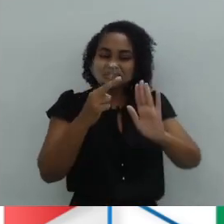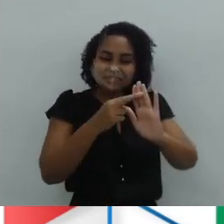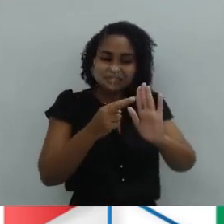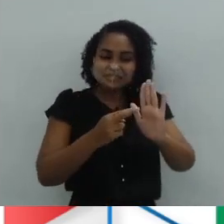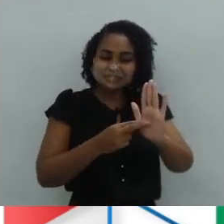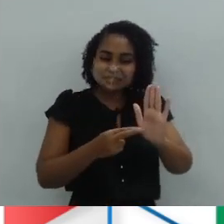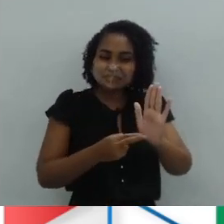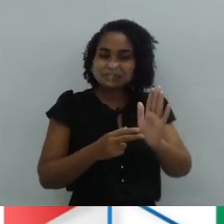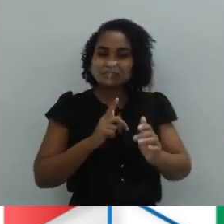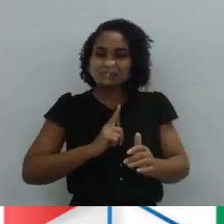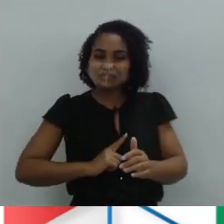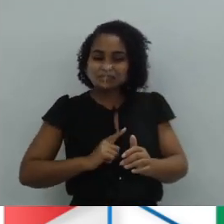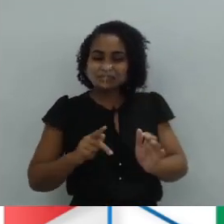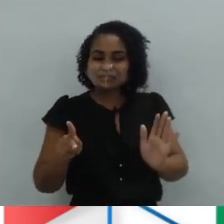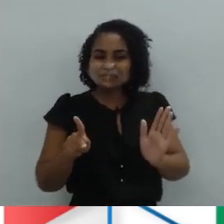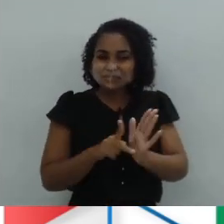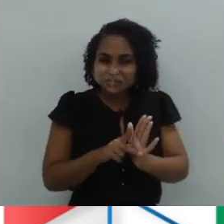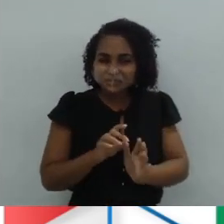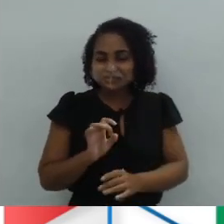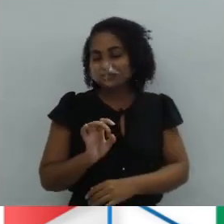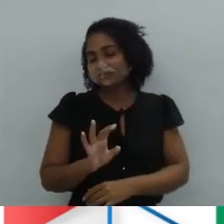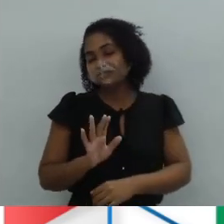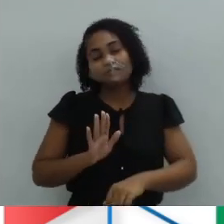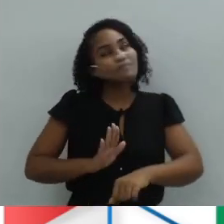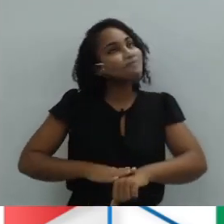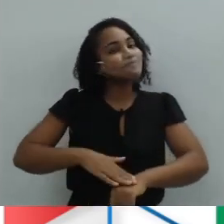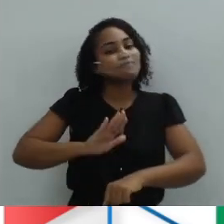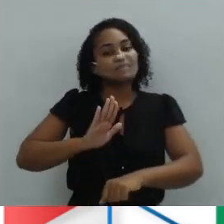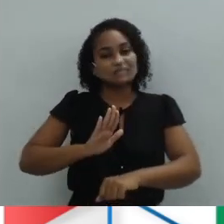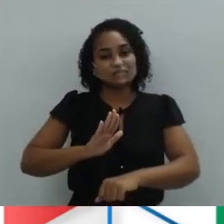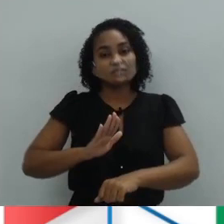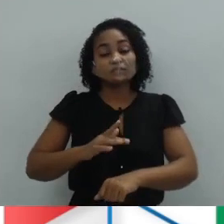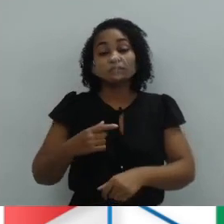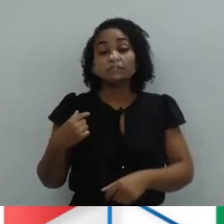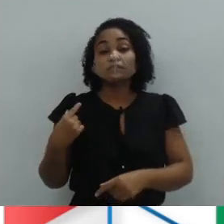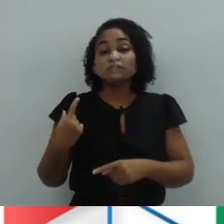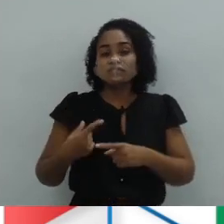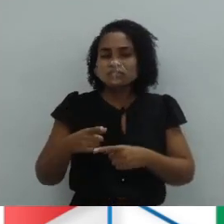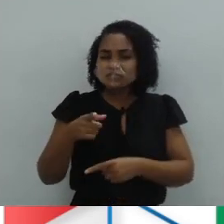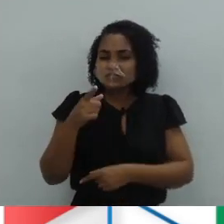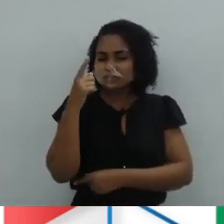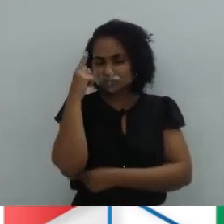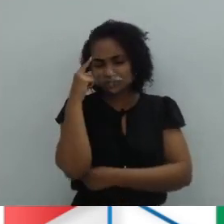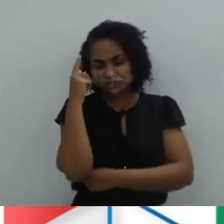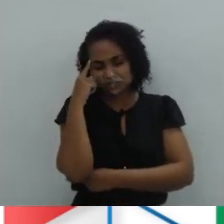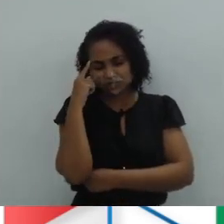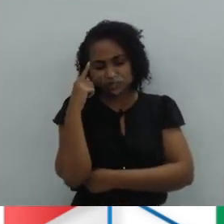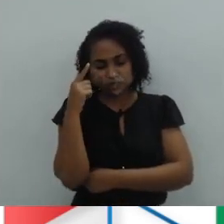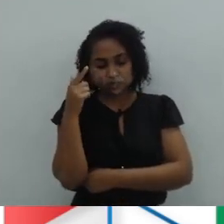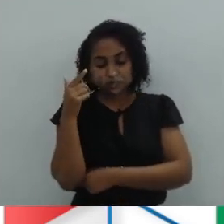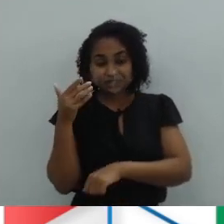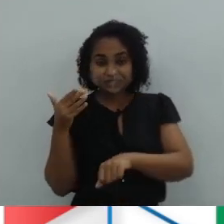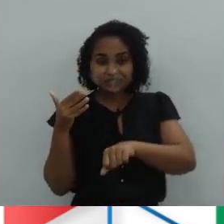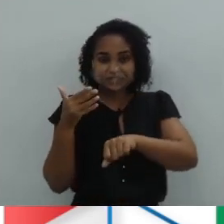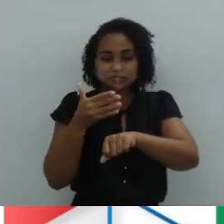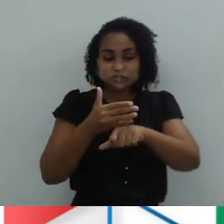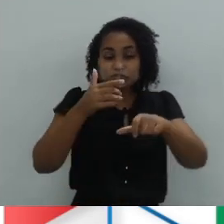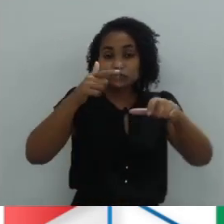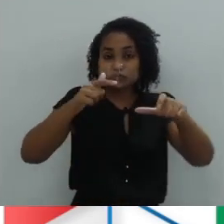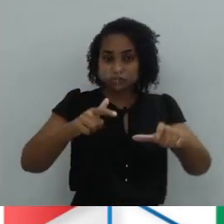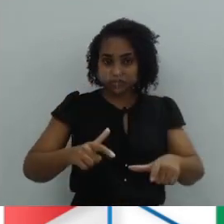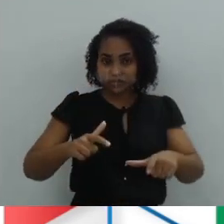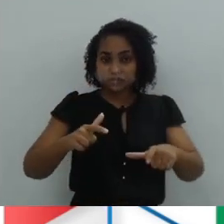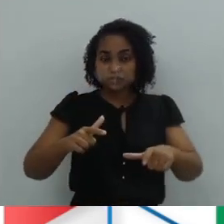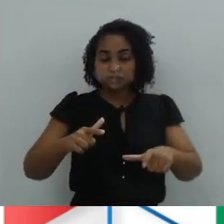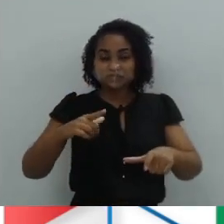da gramática normativa, mas é muito além do que isso. Já pensou você entrar num lugar